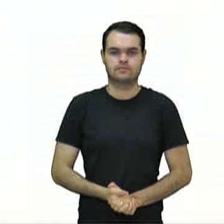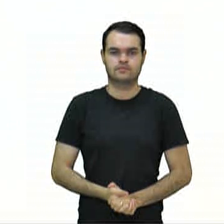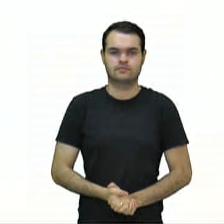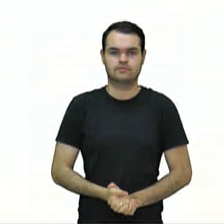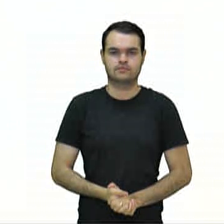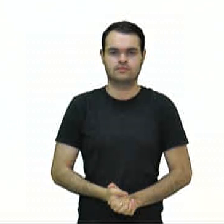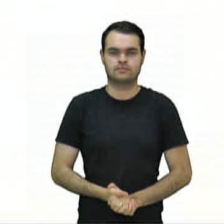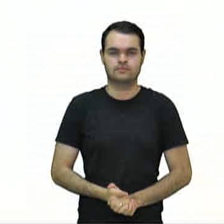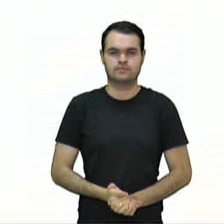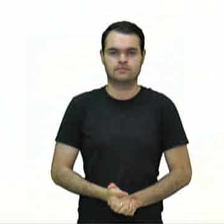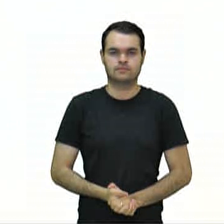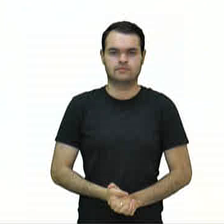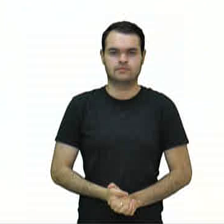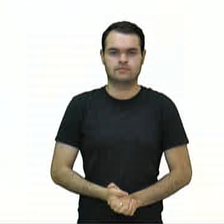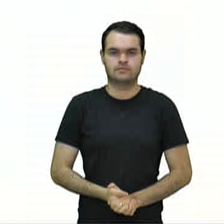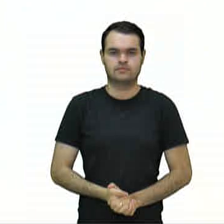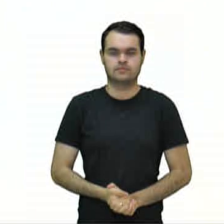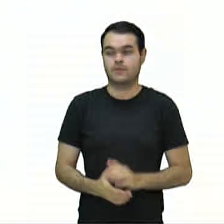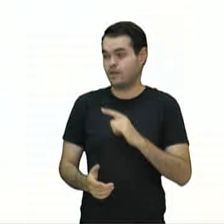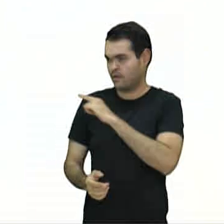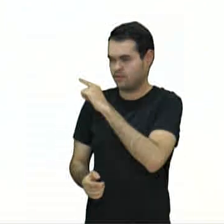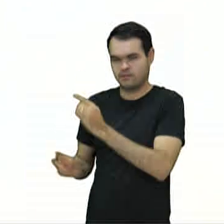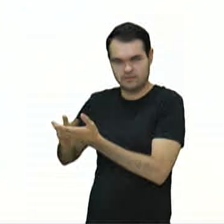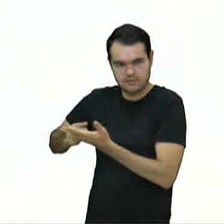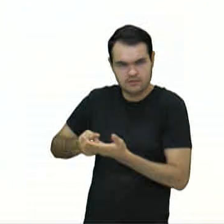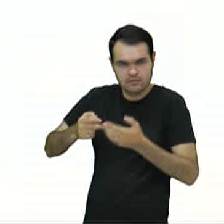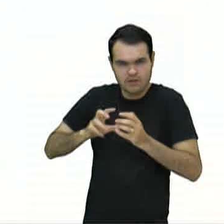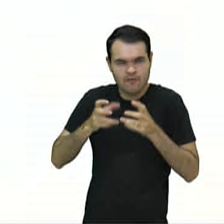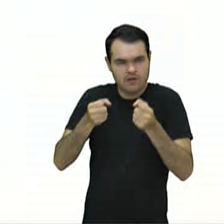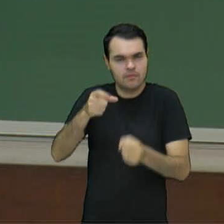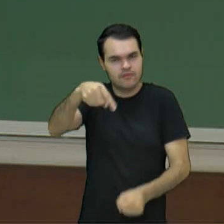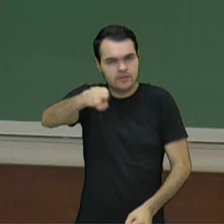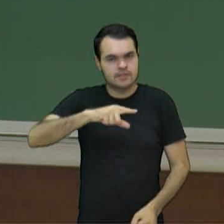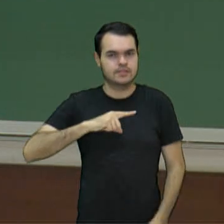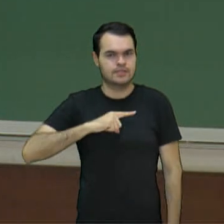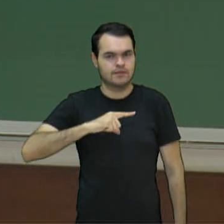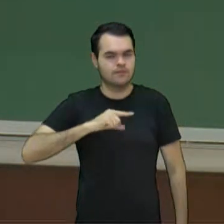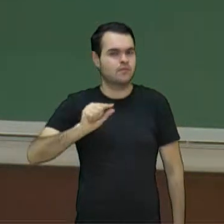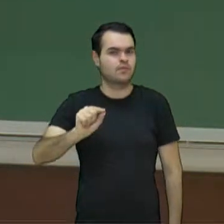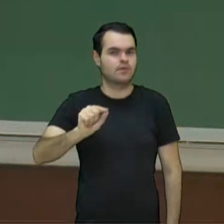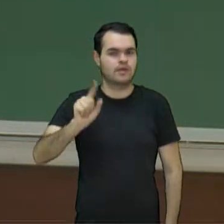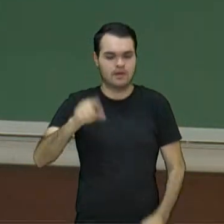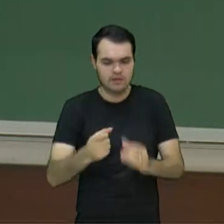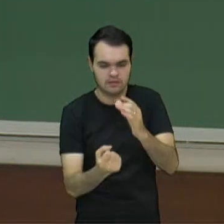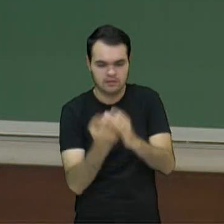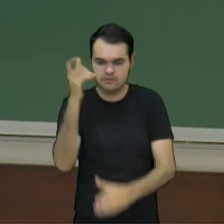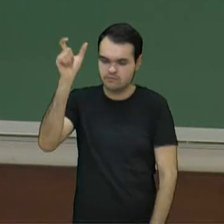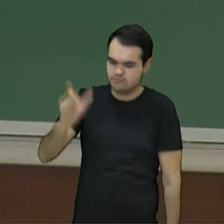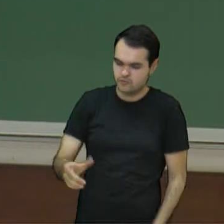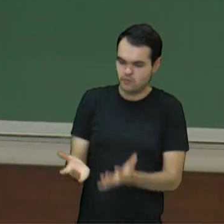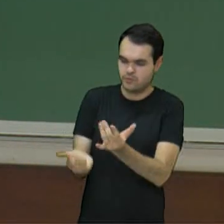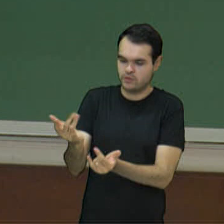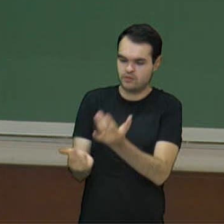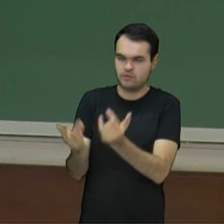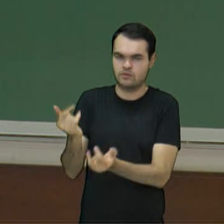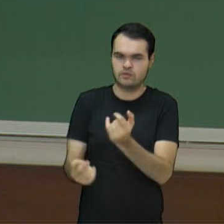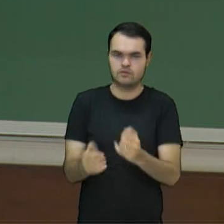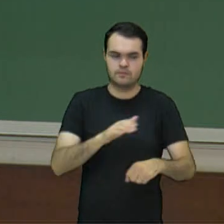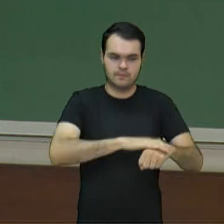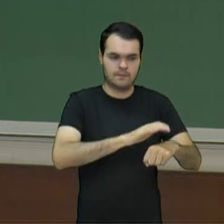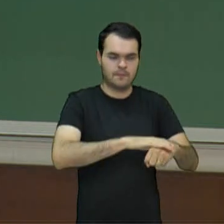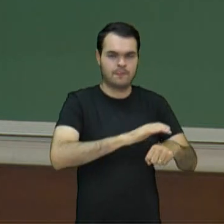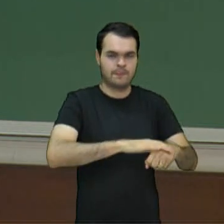DC Comics. Então, no nosso caso aqui, só para reforçar para vocês, tivemos a criação do Homem-Aranha foi através do Stan